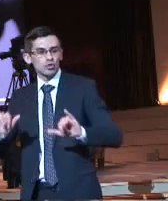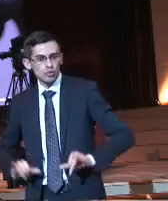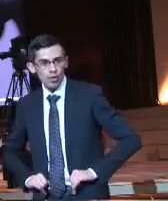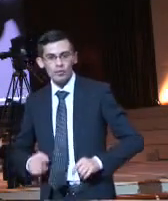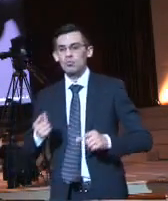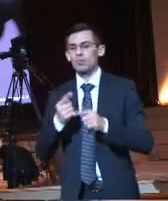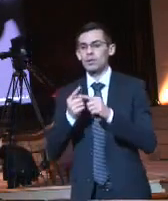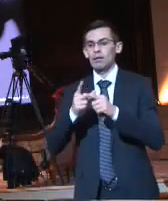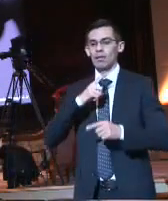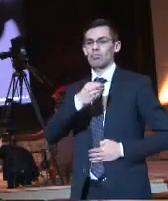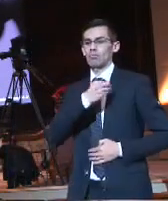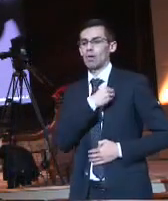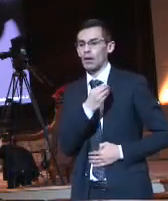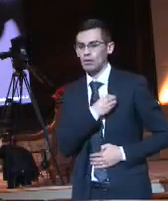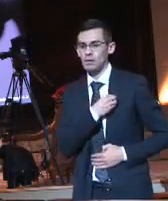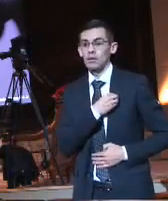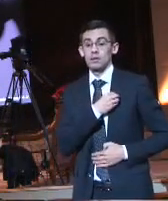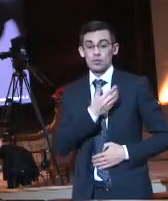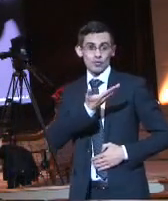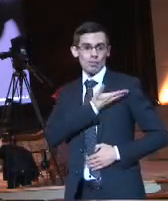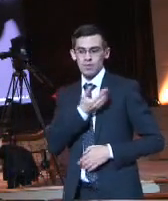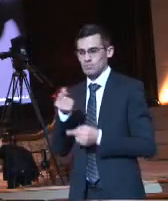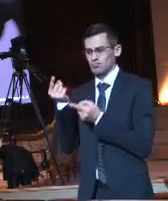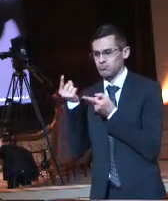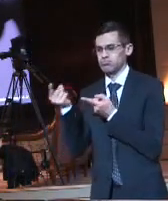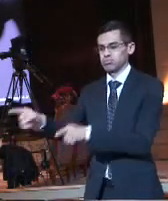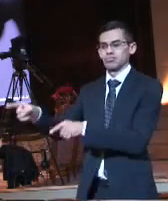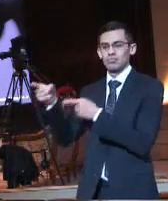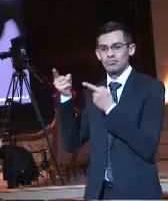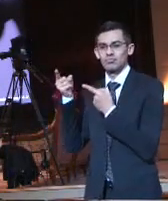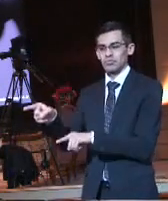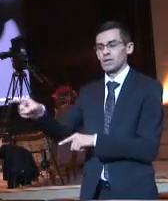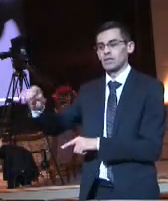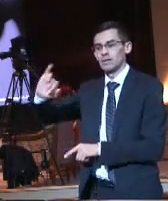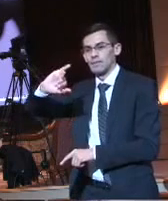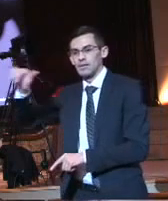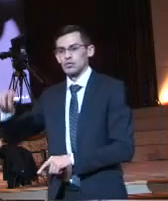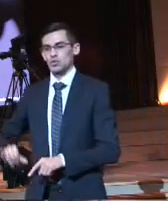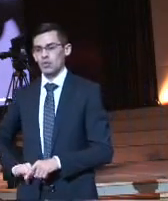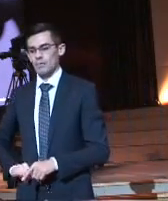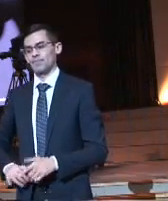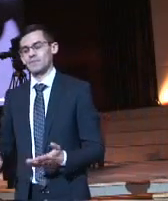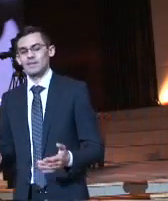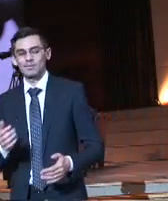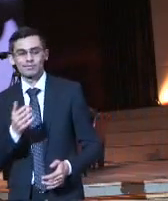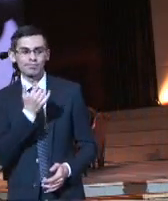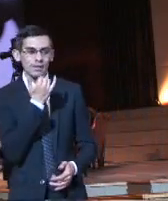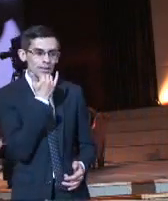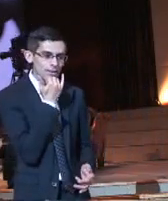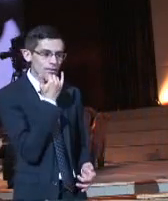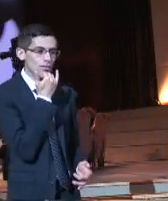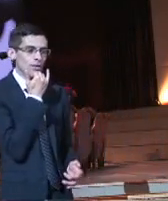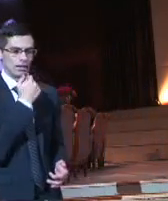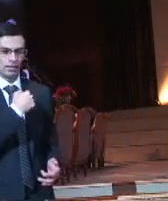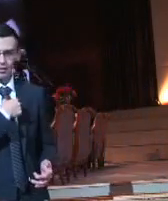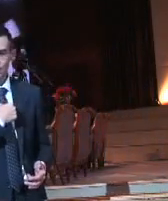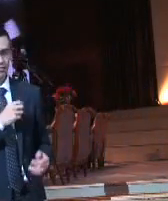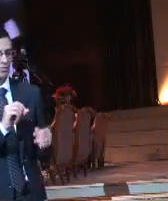E aí então começaram a acusar Jó de várias coisas. E Jó disse: olha, vocês estão mexendo com o meu